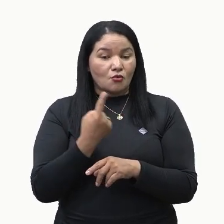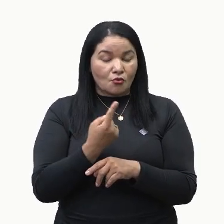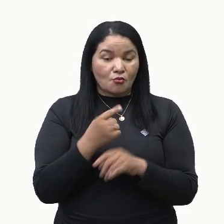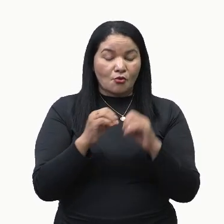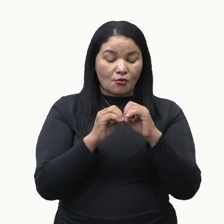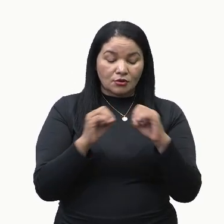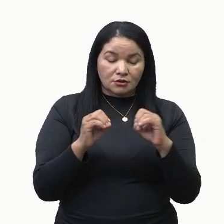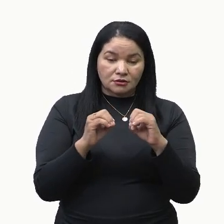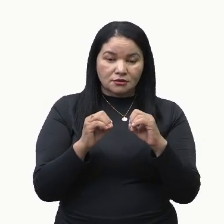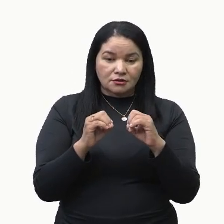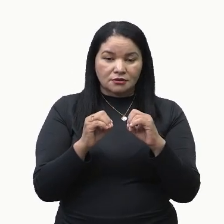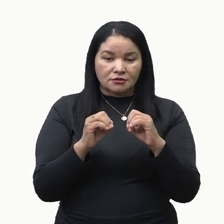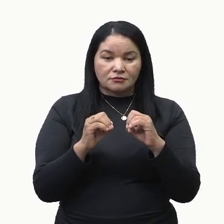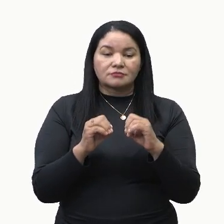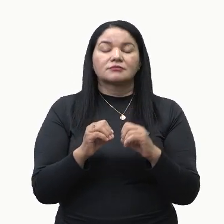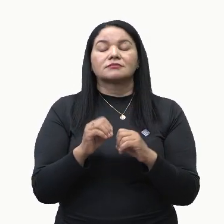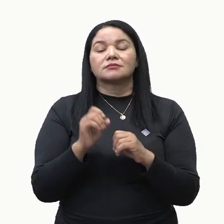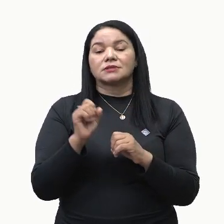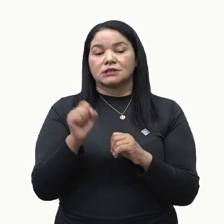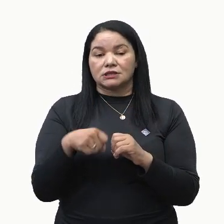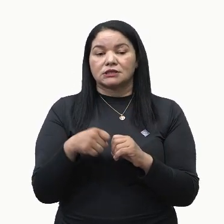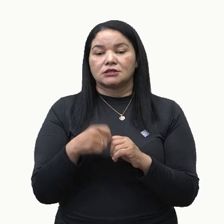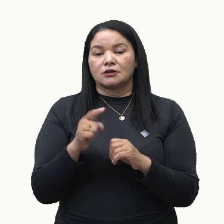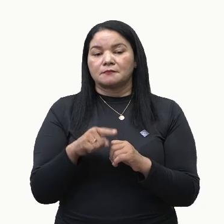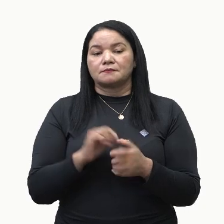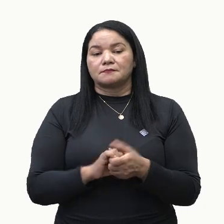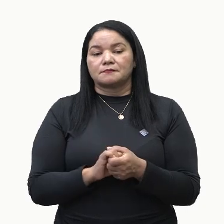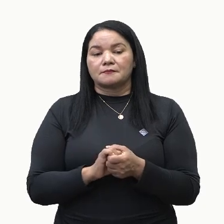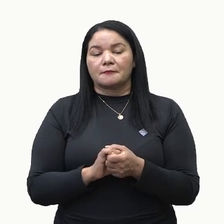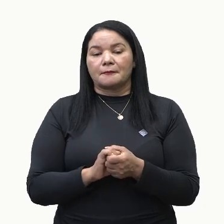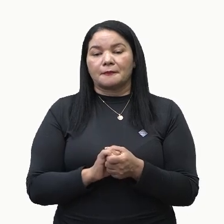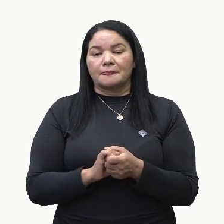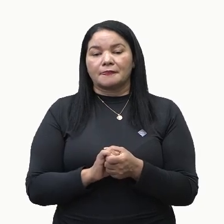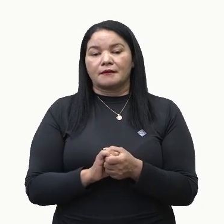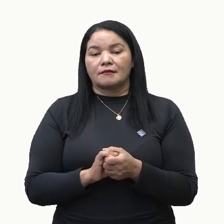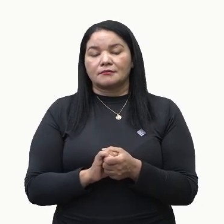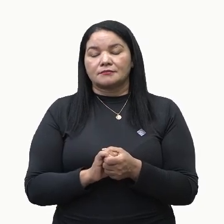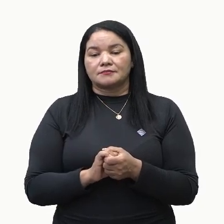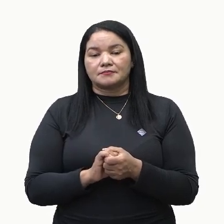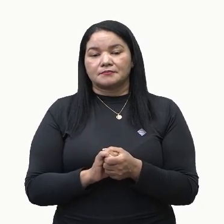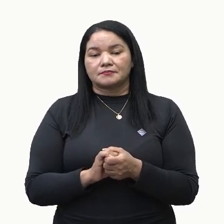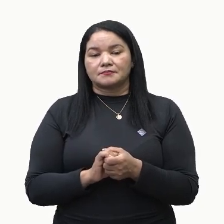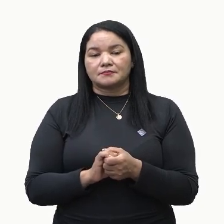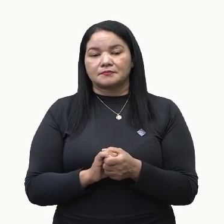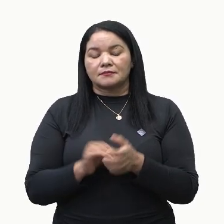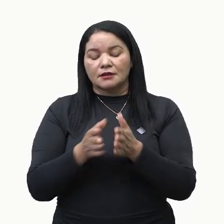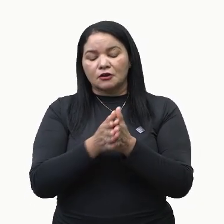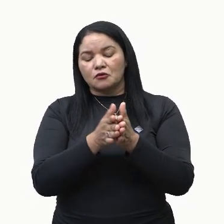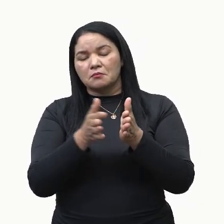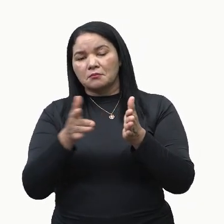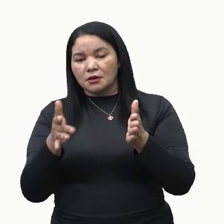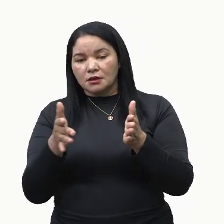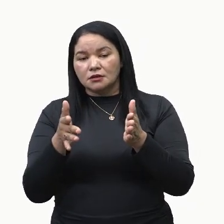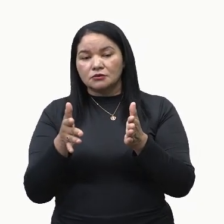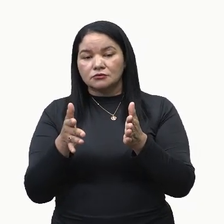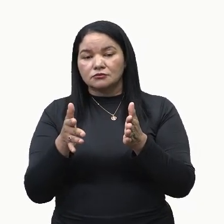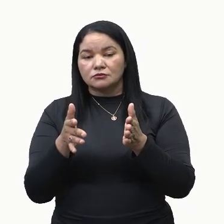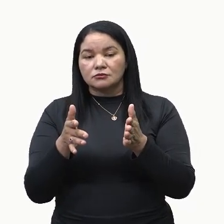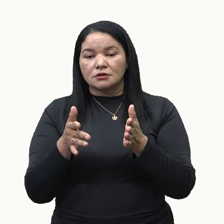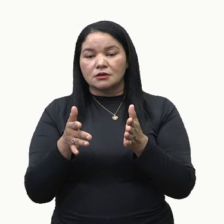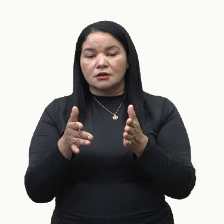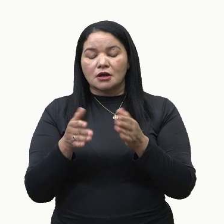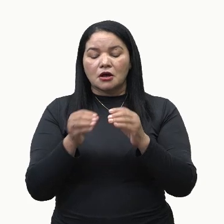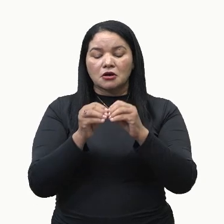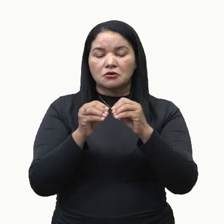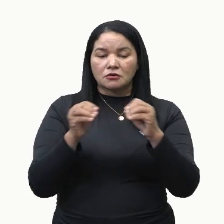oração? Então um período, qual a diferença do período para a oração? Olha só, observe